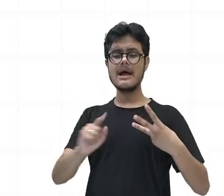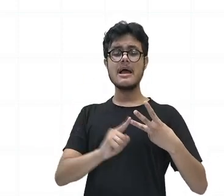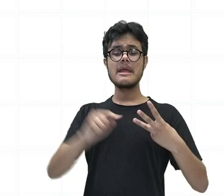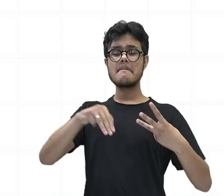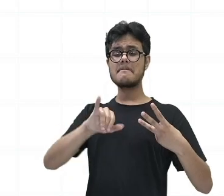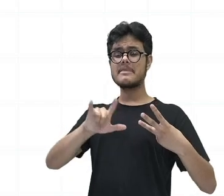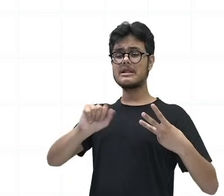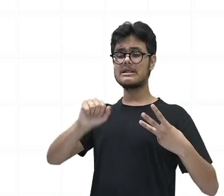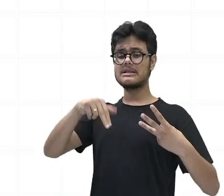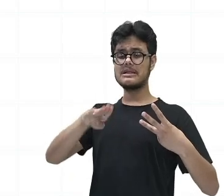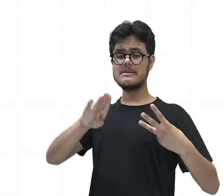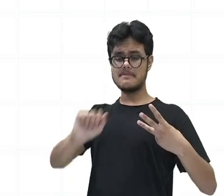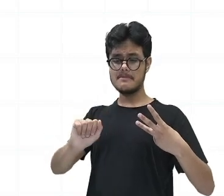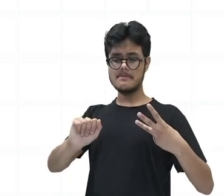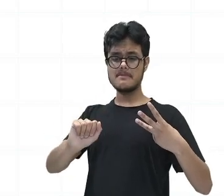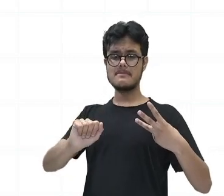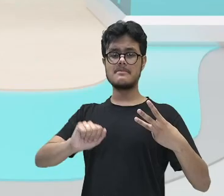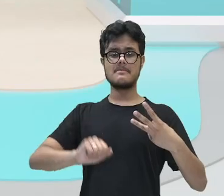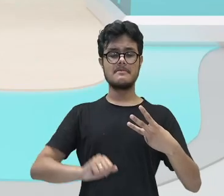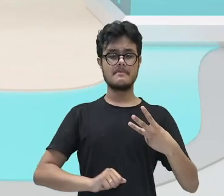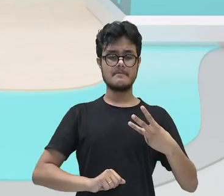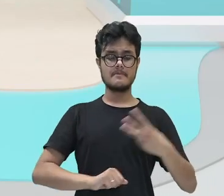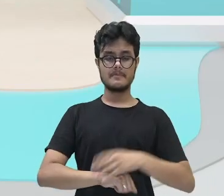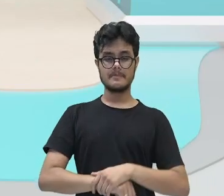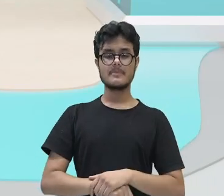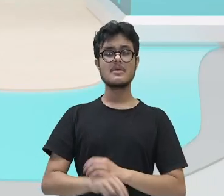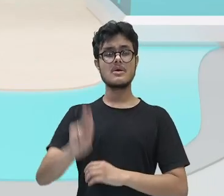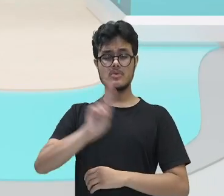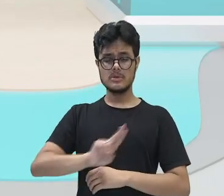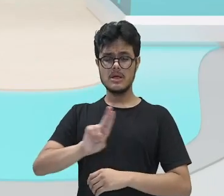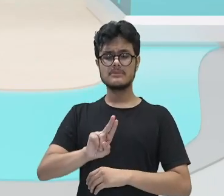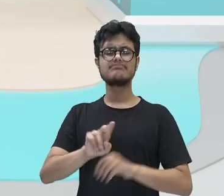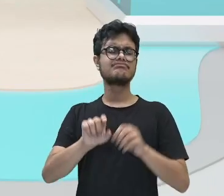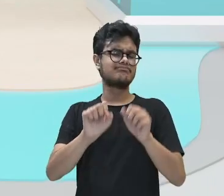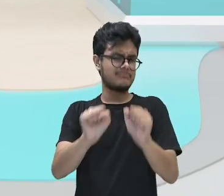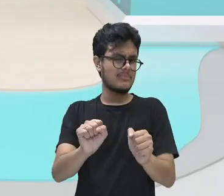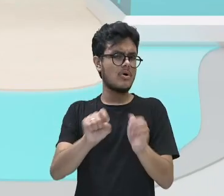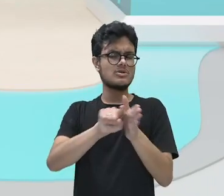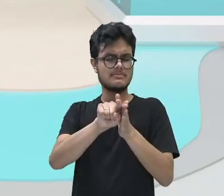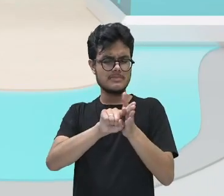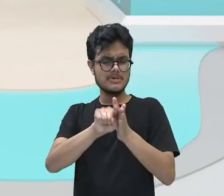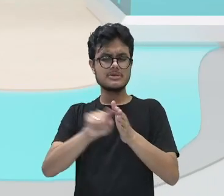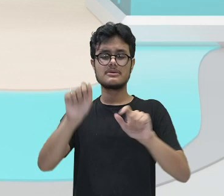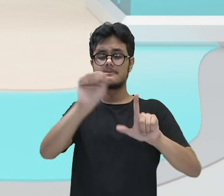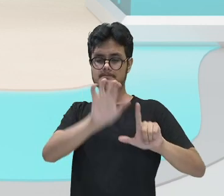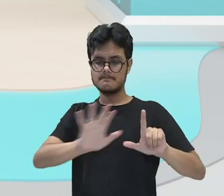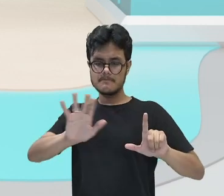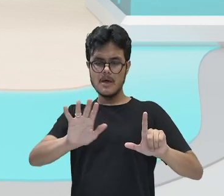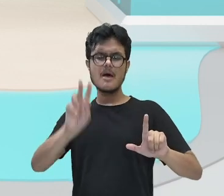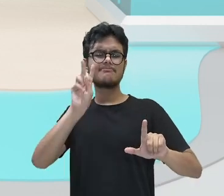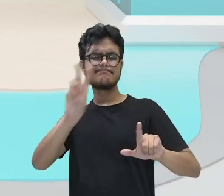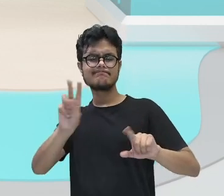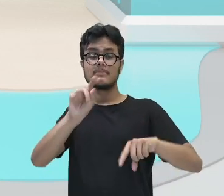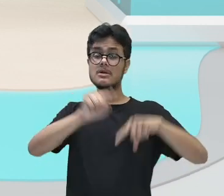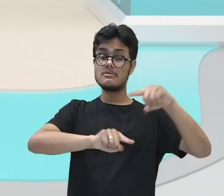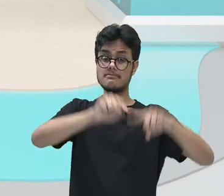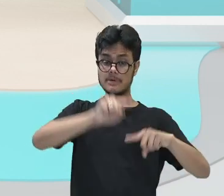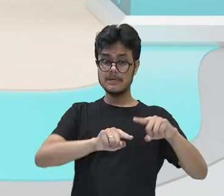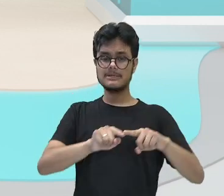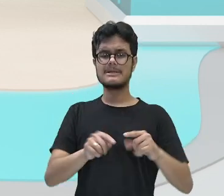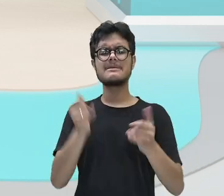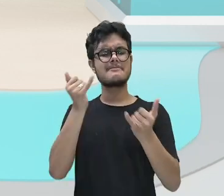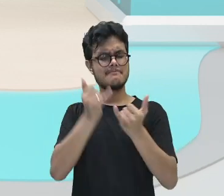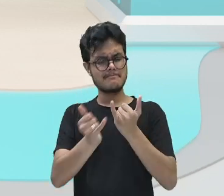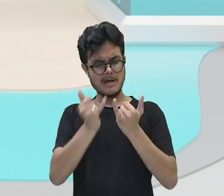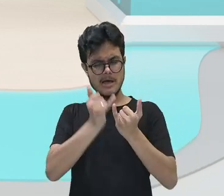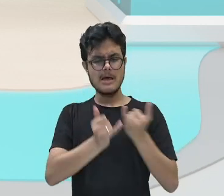chacarera e milonga, certo? Então, esse instrumento, que é uma guitarra de crioula, vocês podem pesquisar aí